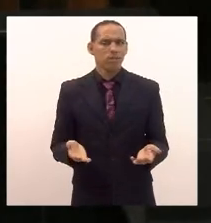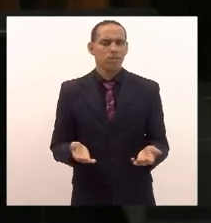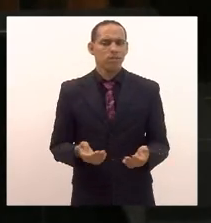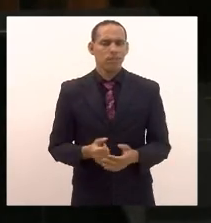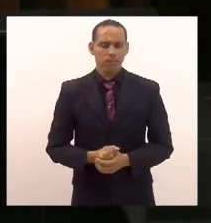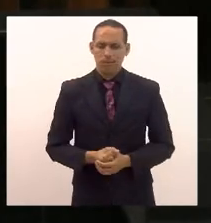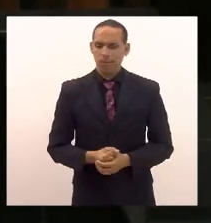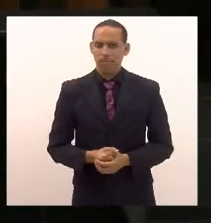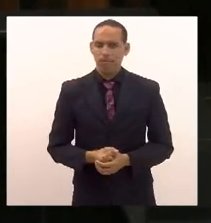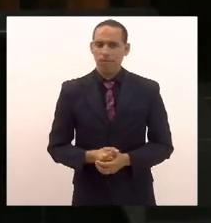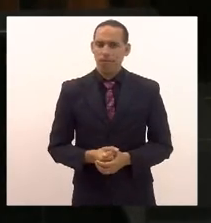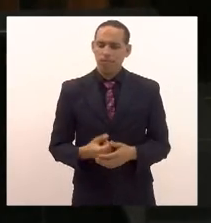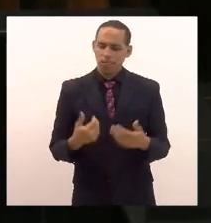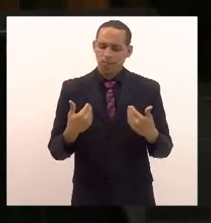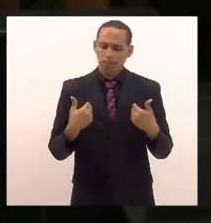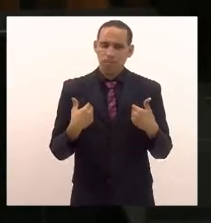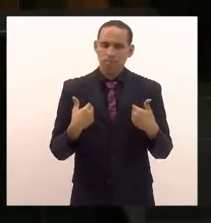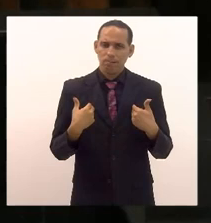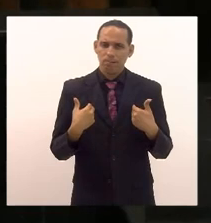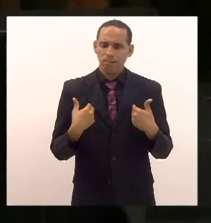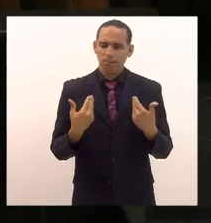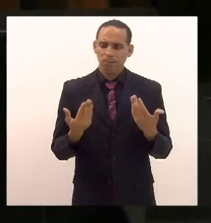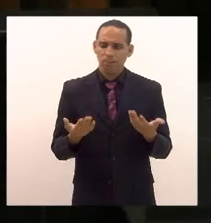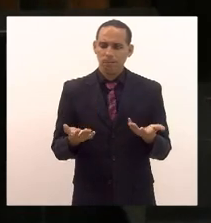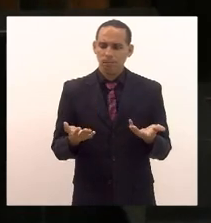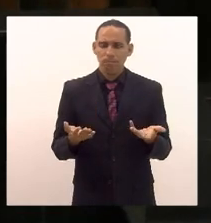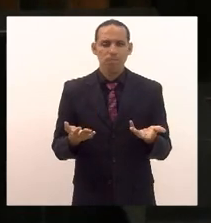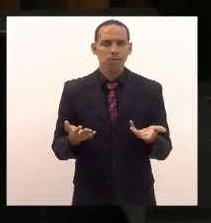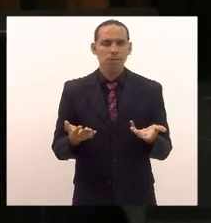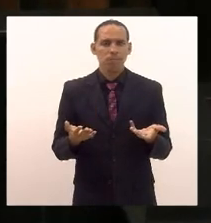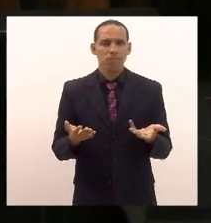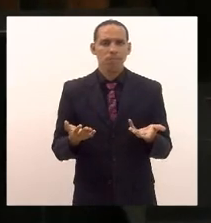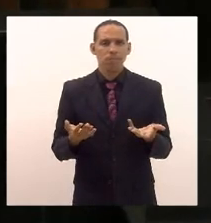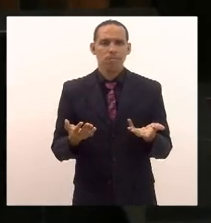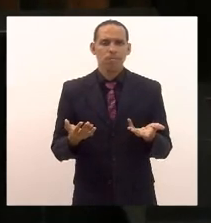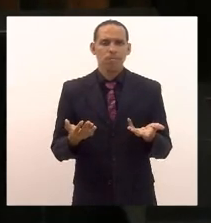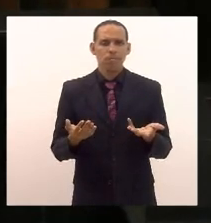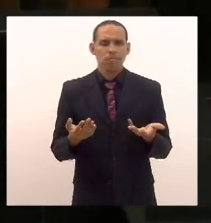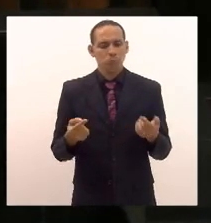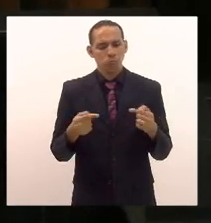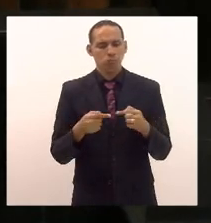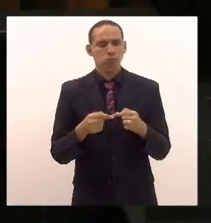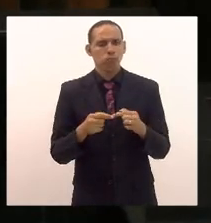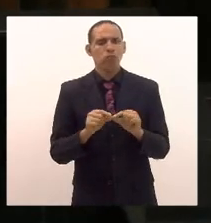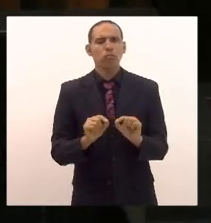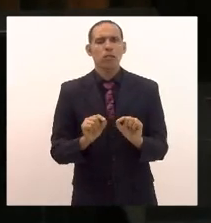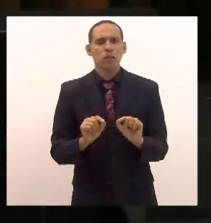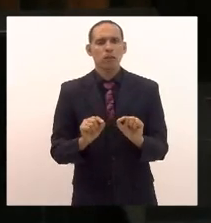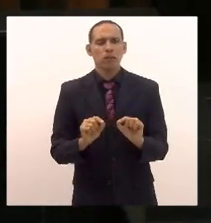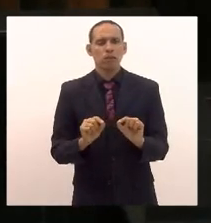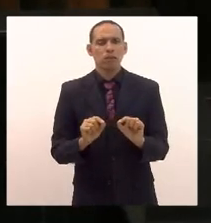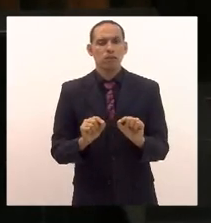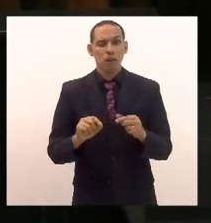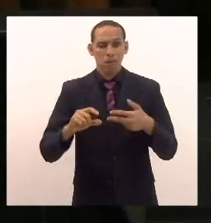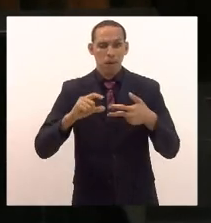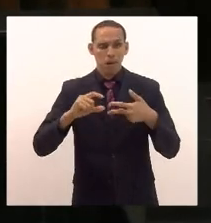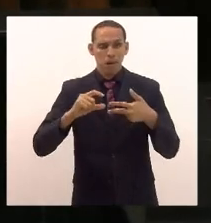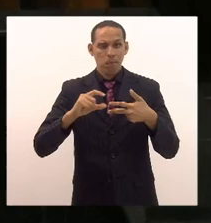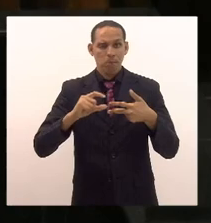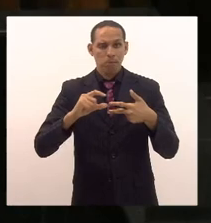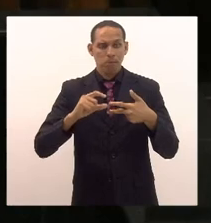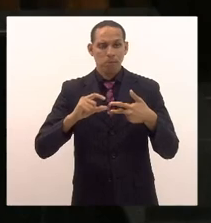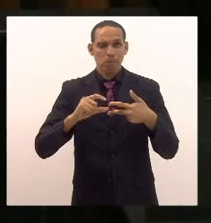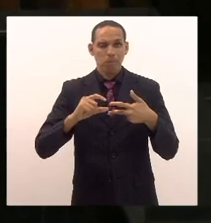não queria que me referir visto que o poder executivo